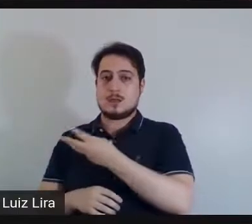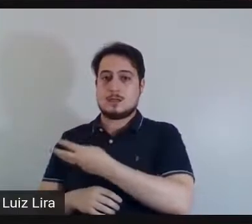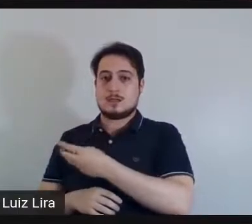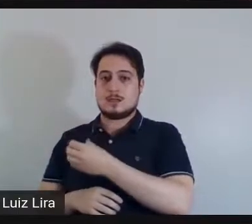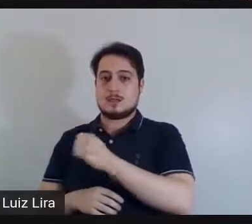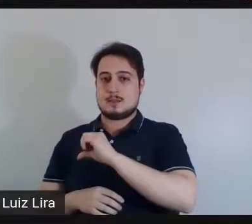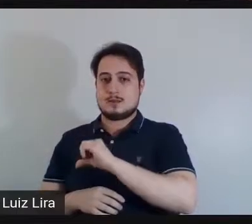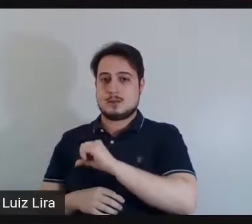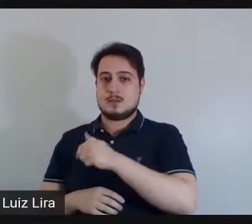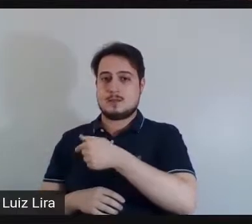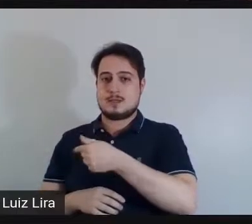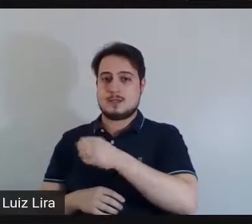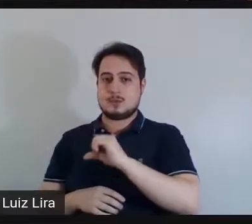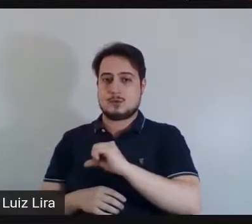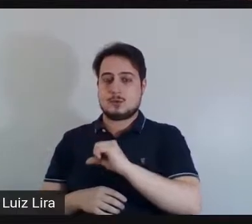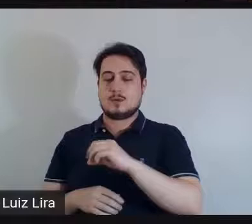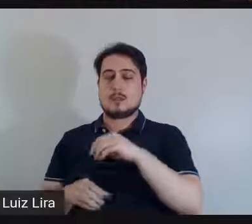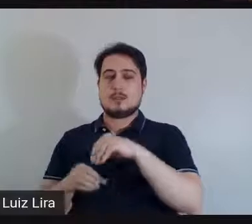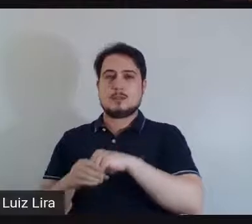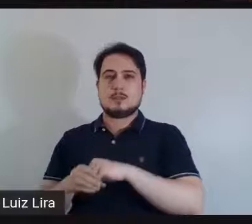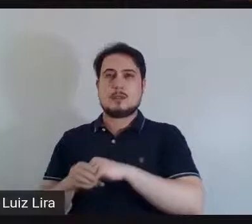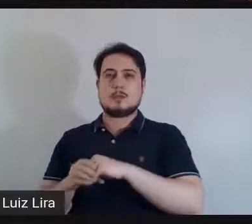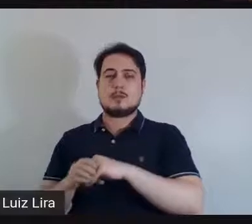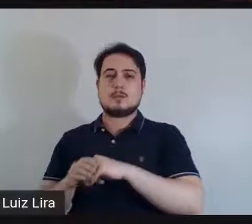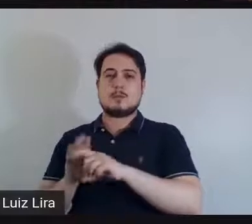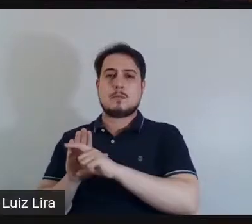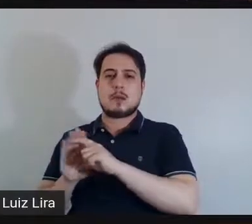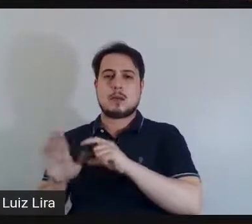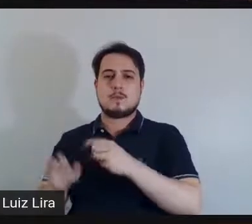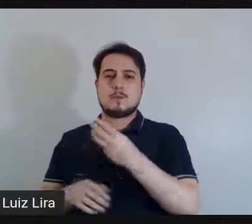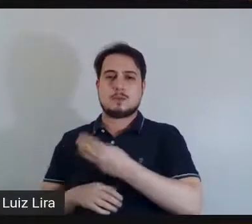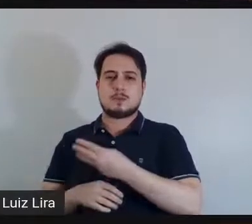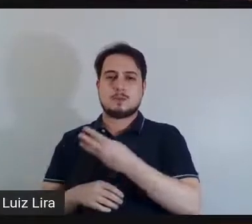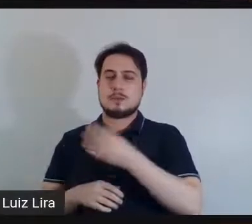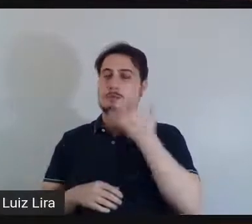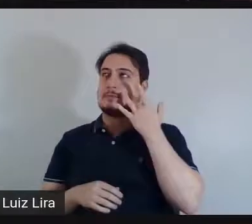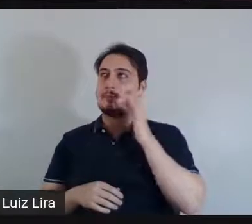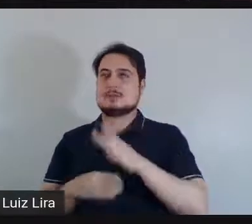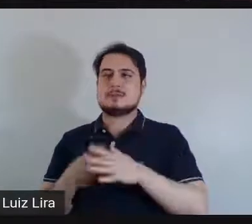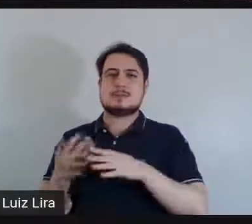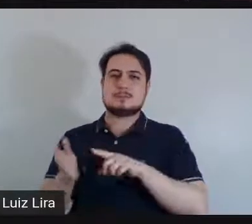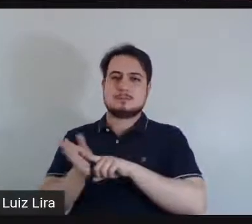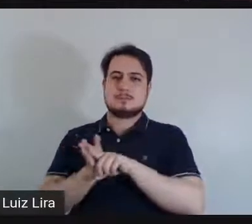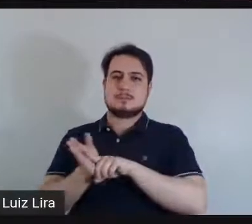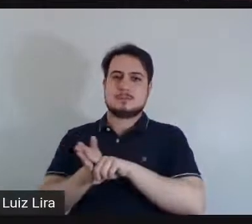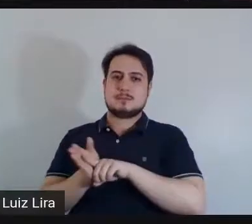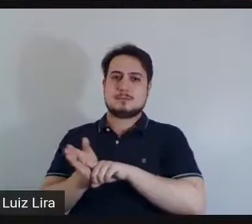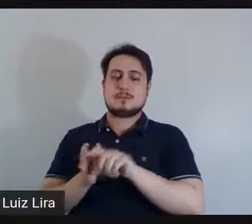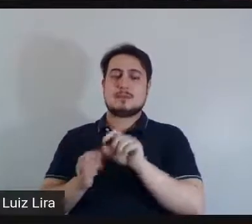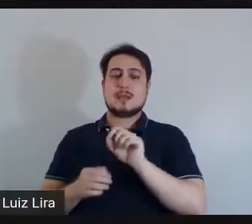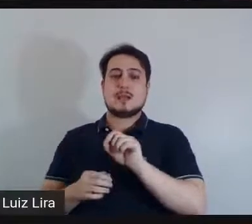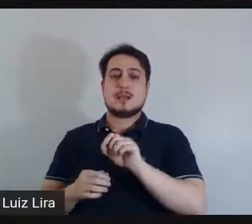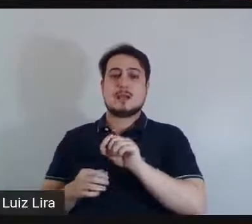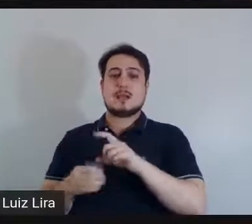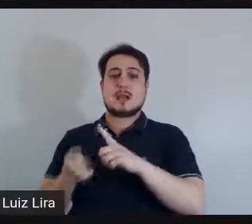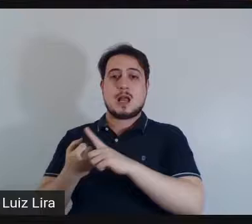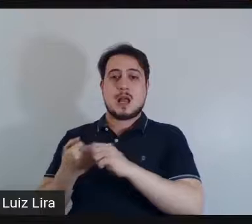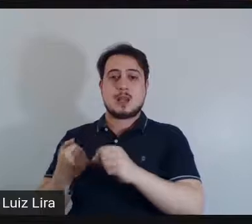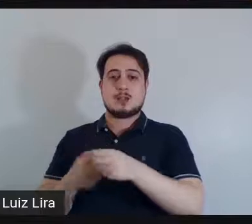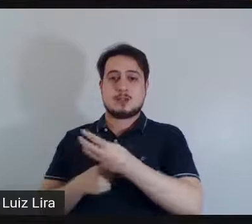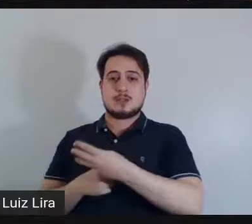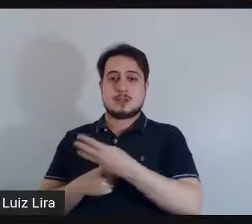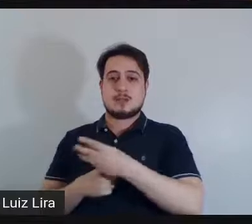no parágrafo 3º, acho, não me lembro o parágrafo, não vou lembrar, deixa eu pesquisar aqui, que é do artigo 3º que